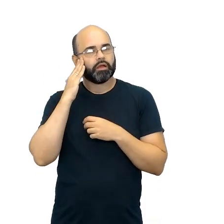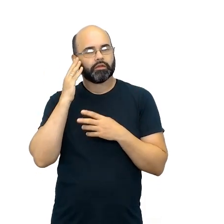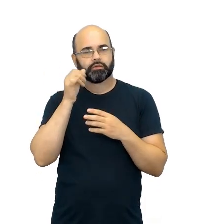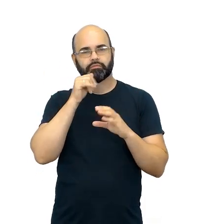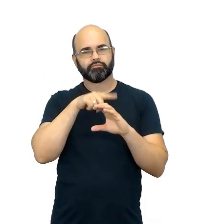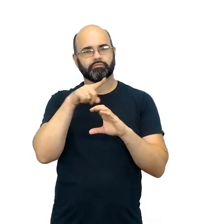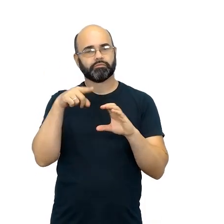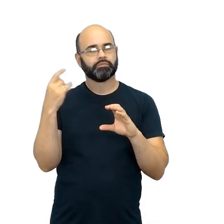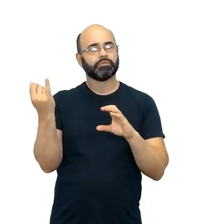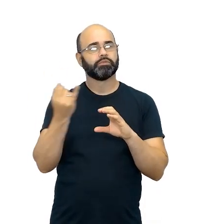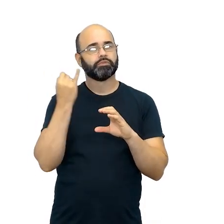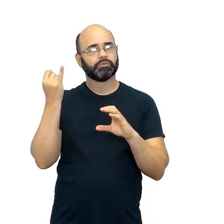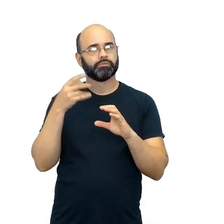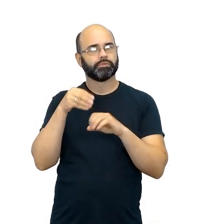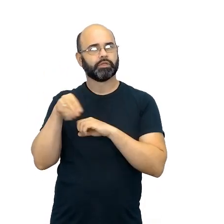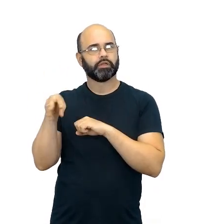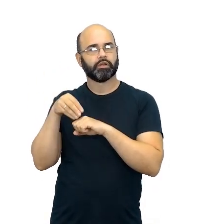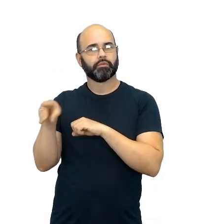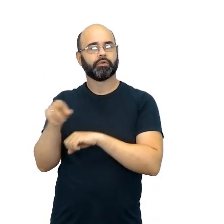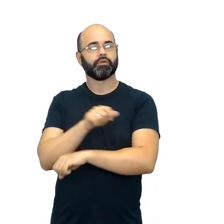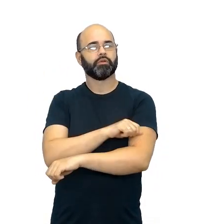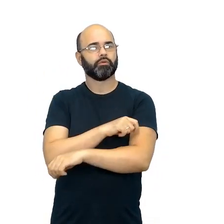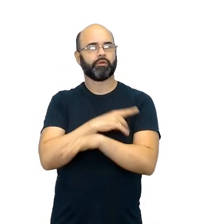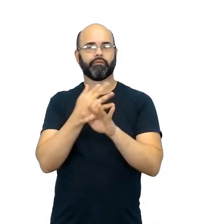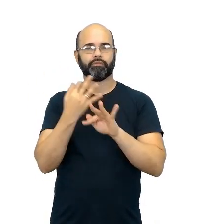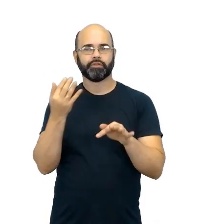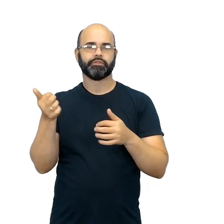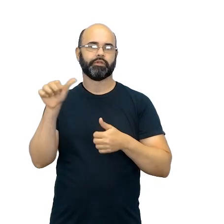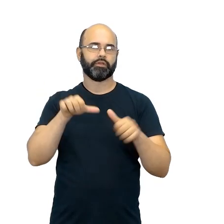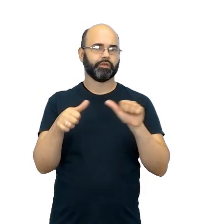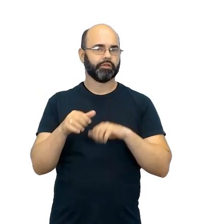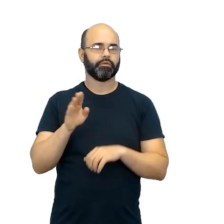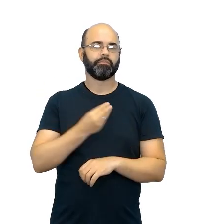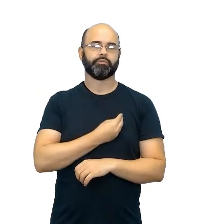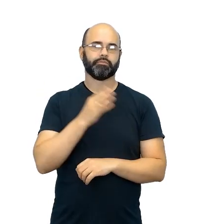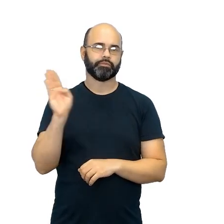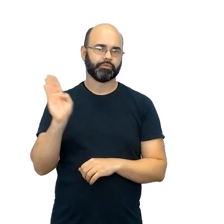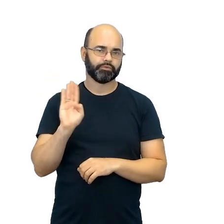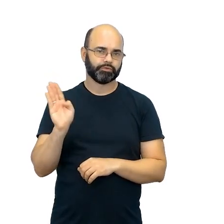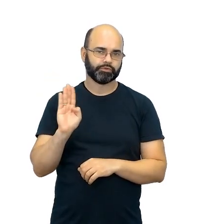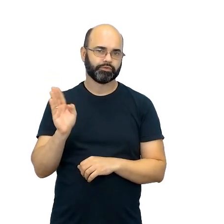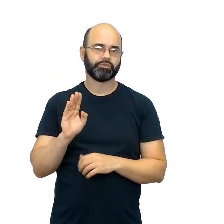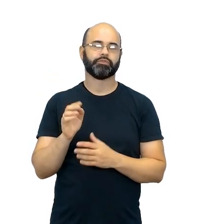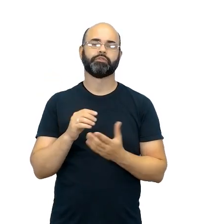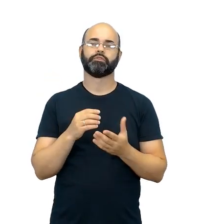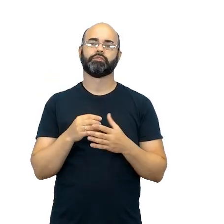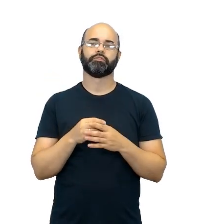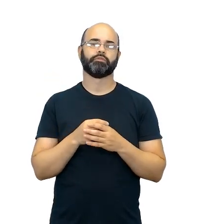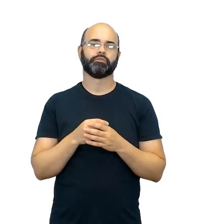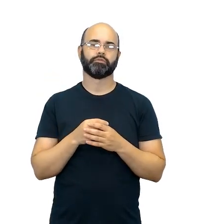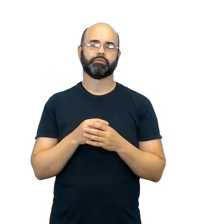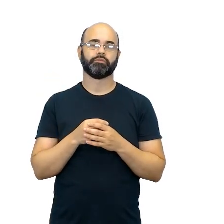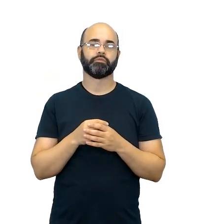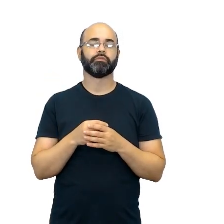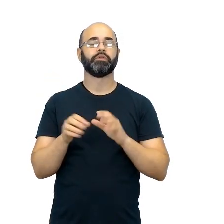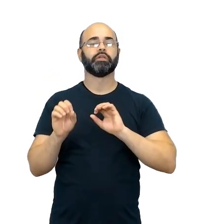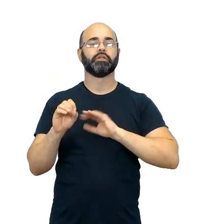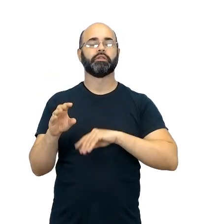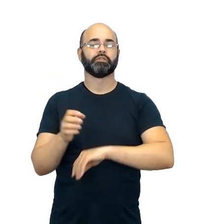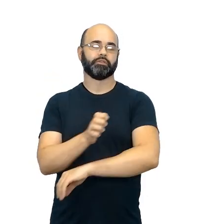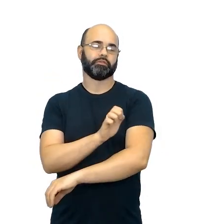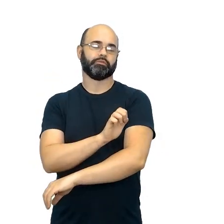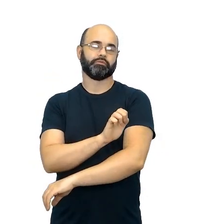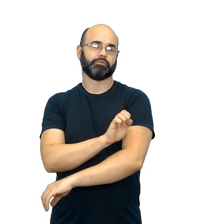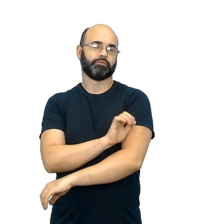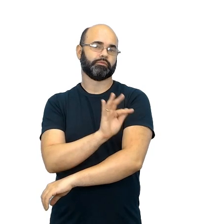os Padlets, né, de física, né, física, química, biologia e ciências, né, no ensino fundamental, que a gente gosta